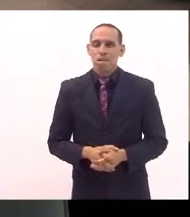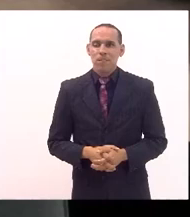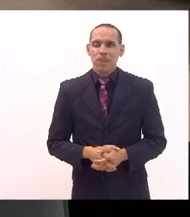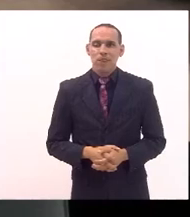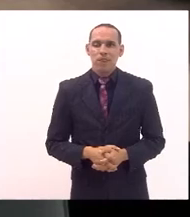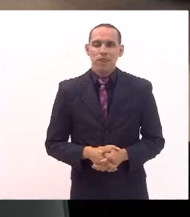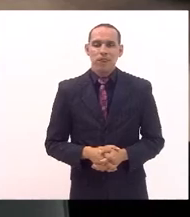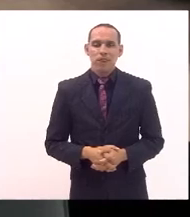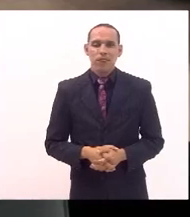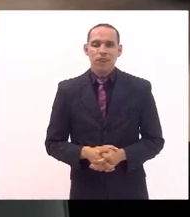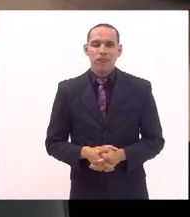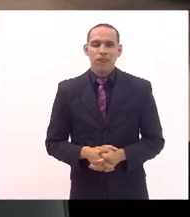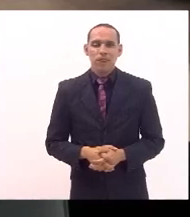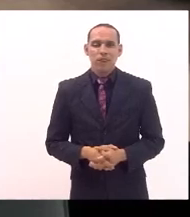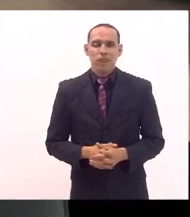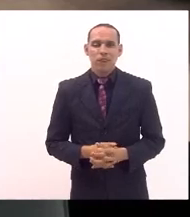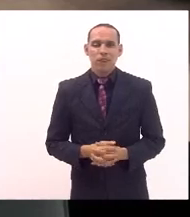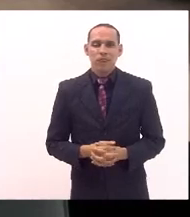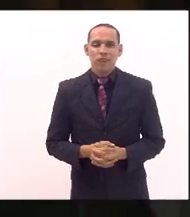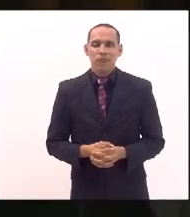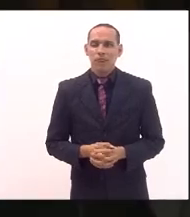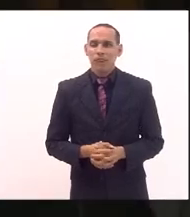E aí